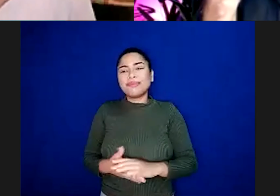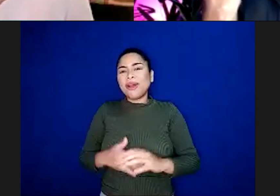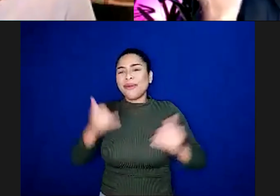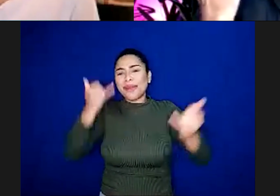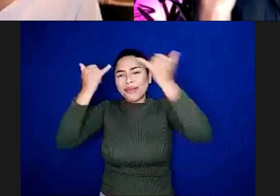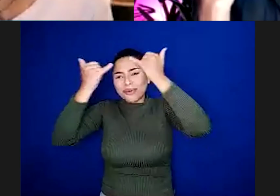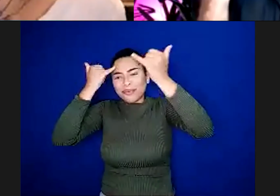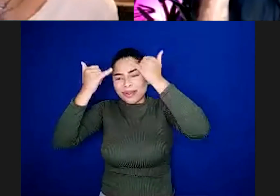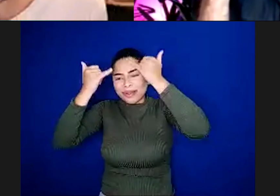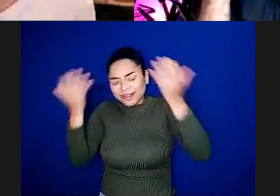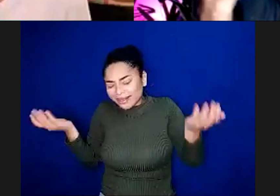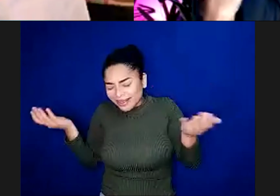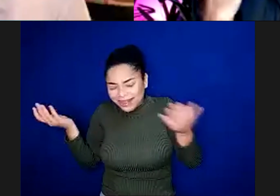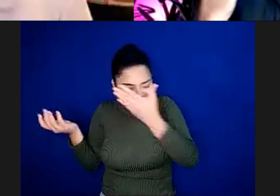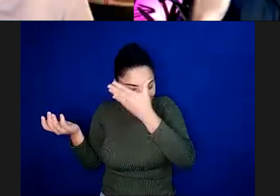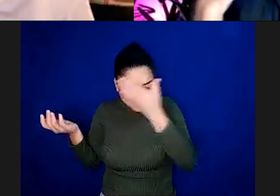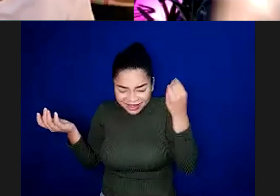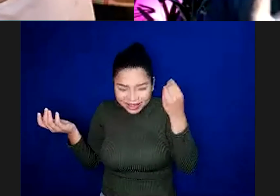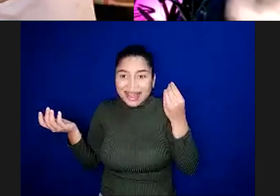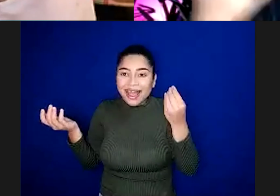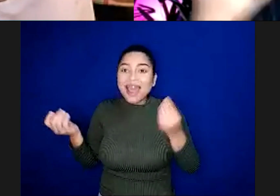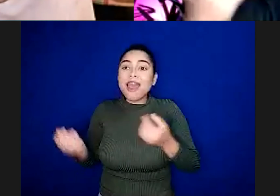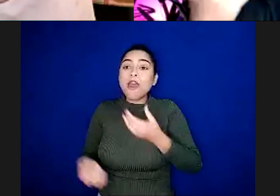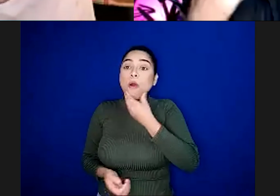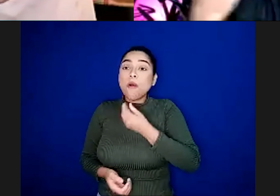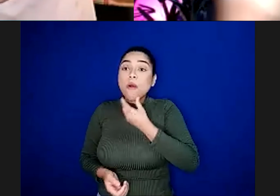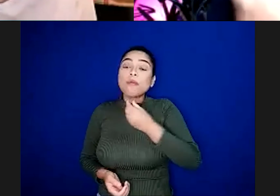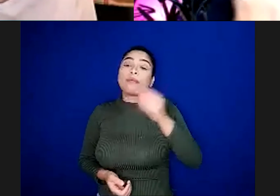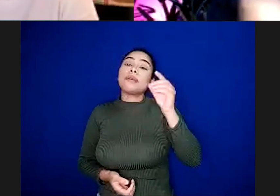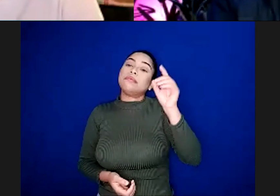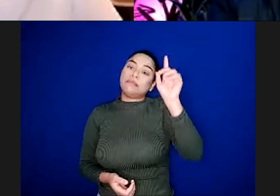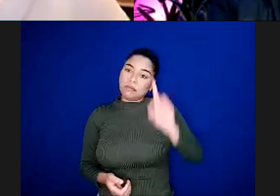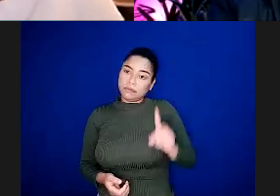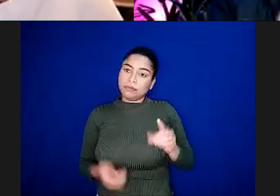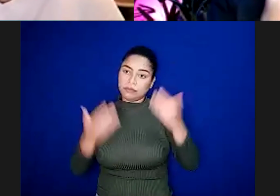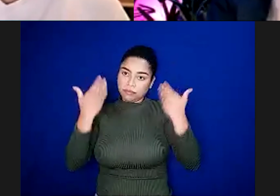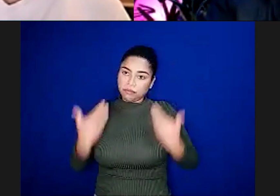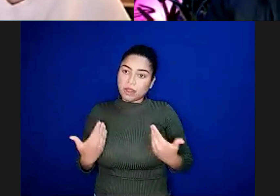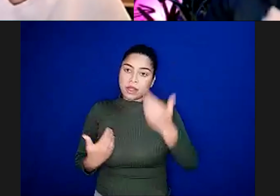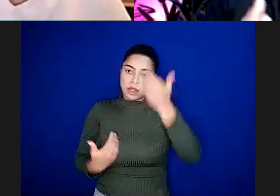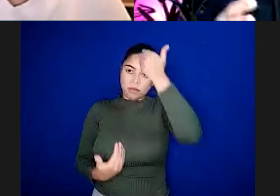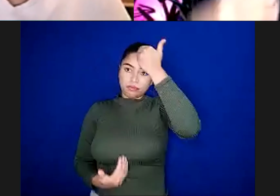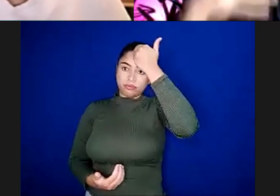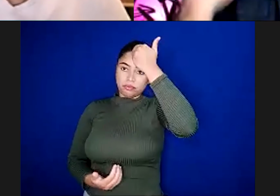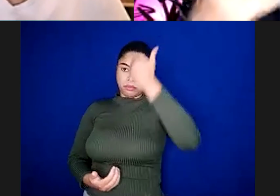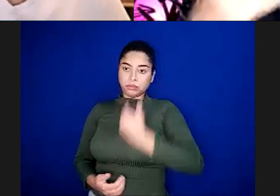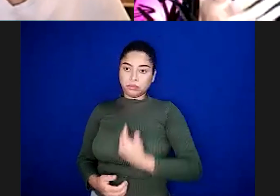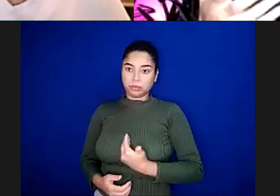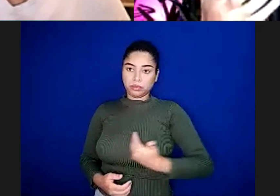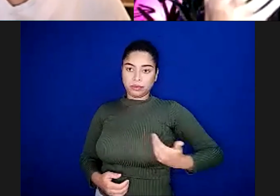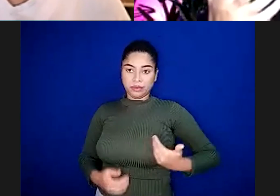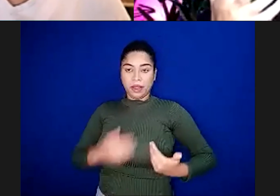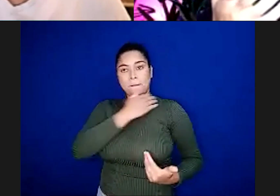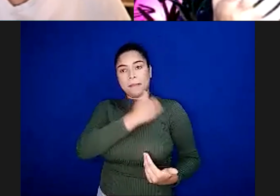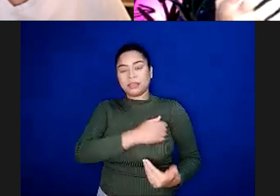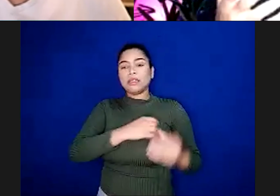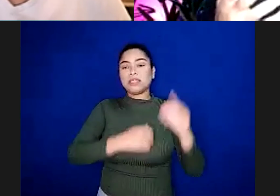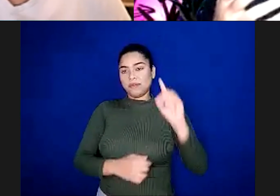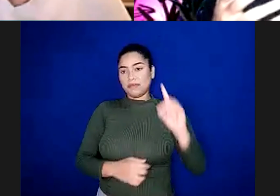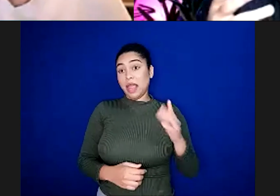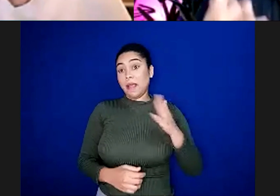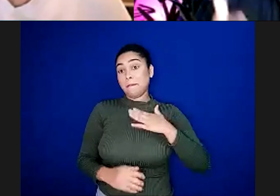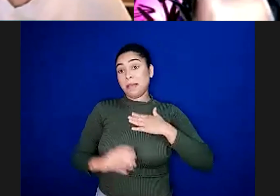esqueci de mencionar que eu sou um homem com deficiência ou sem deficiência física do lado esquerdo do corpo mal braço e essa minha característica